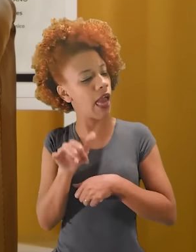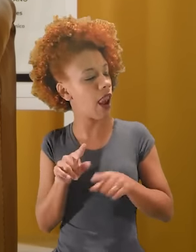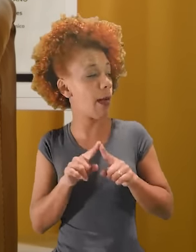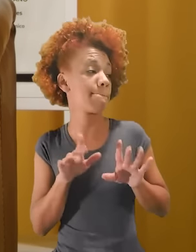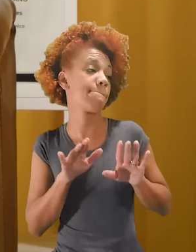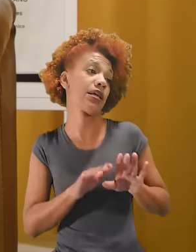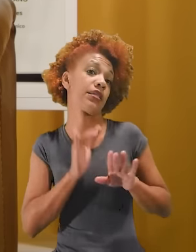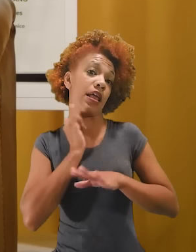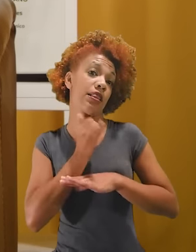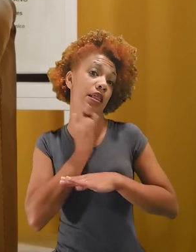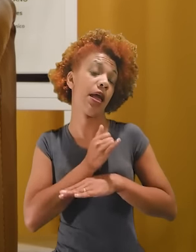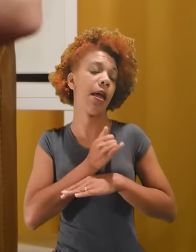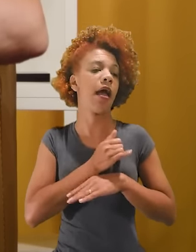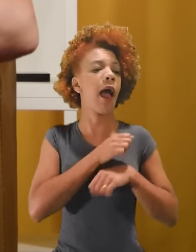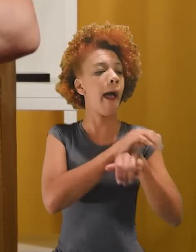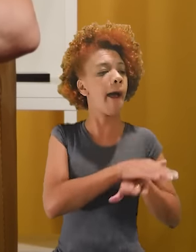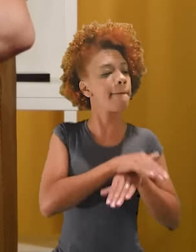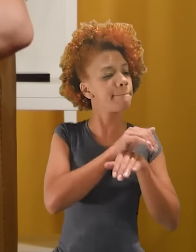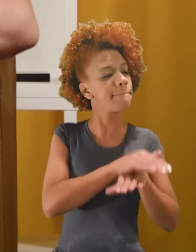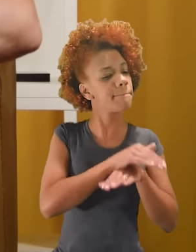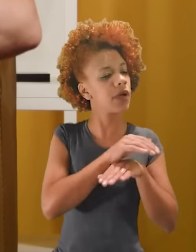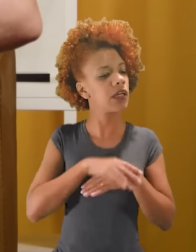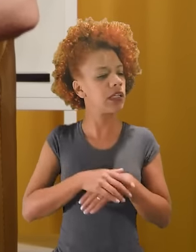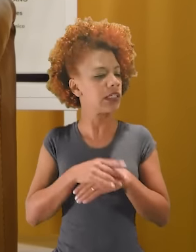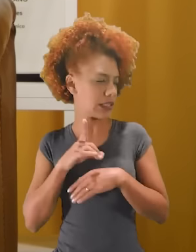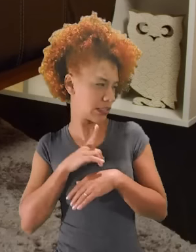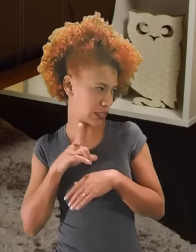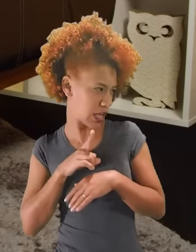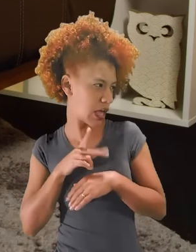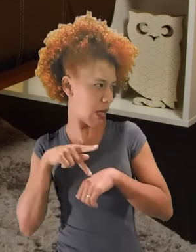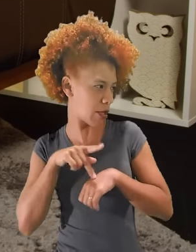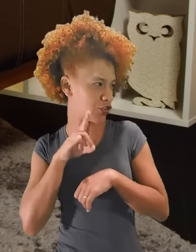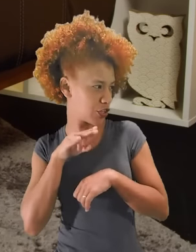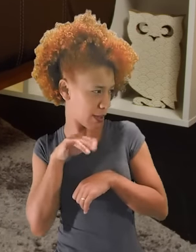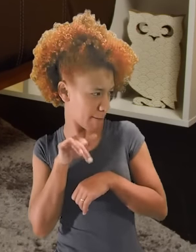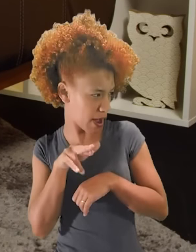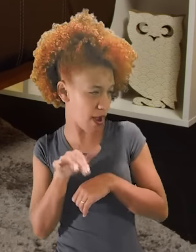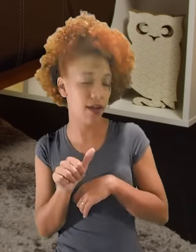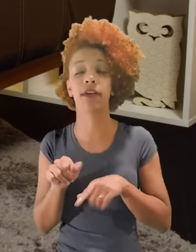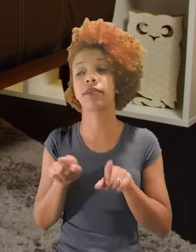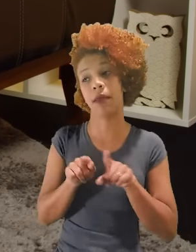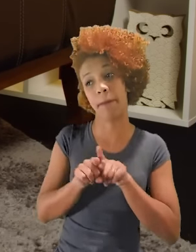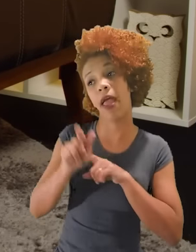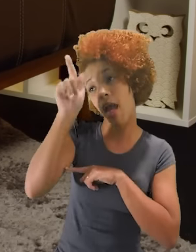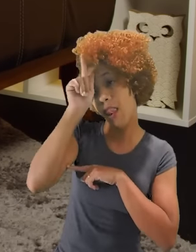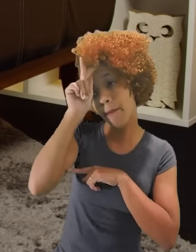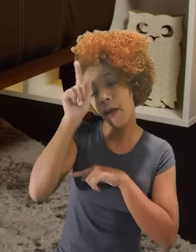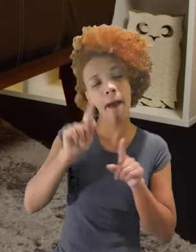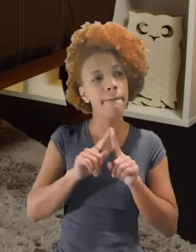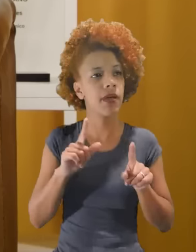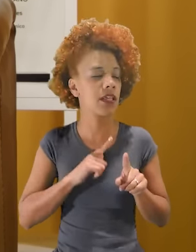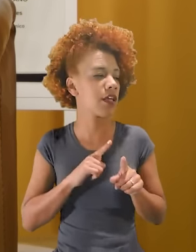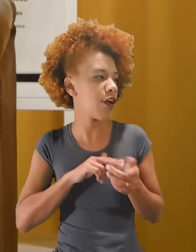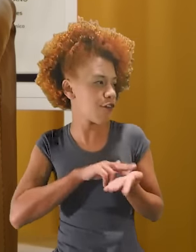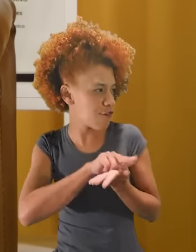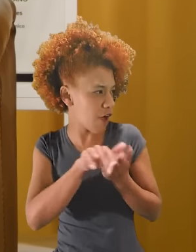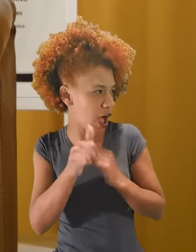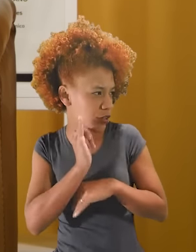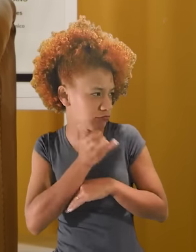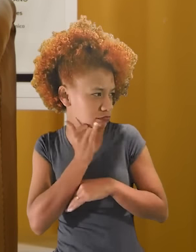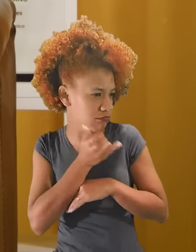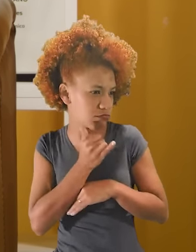né? A Pequena Sereia é um conto dinamarquês. Dinamarquês. Outra coisa é alemã. Então ele pegou, tipo, vários contos, assim,